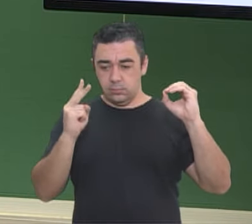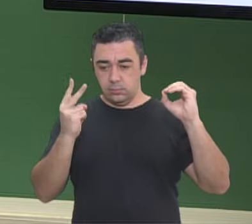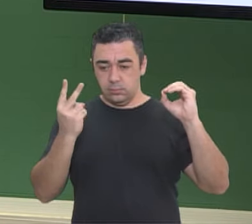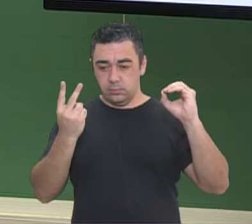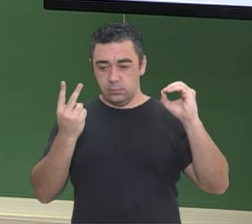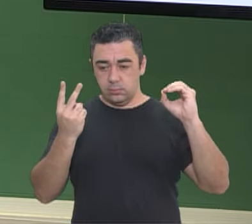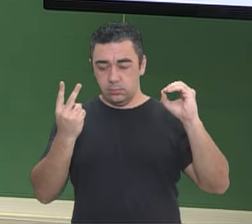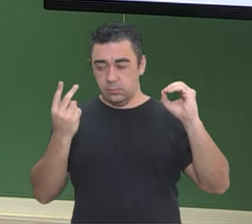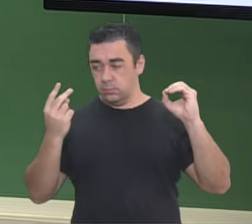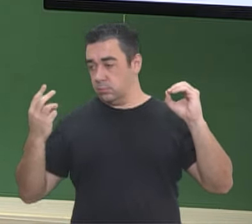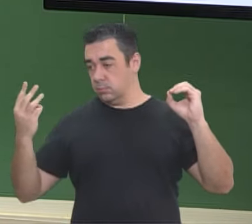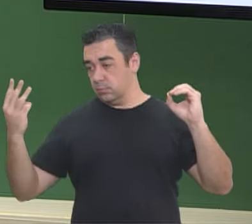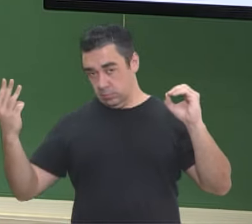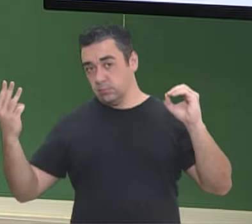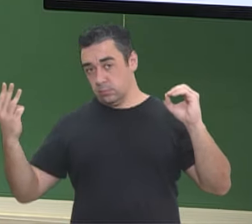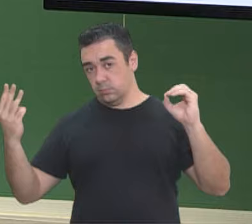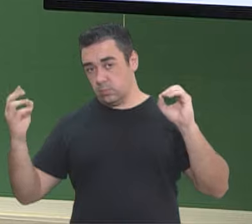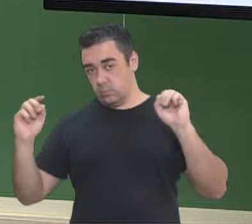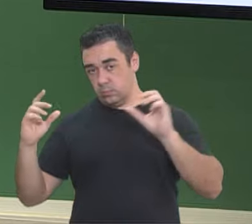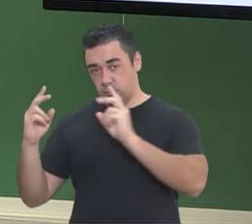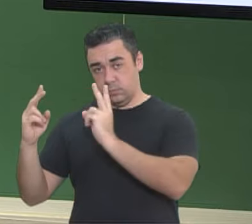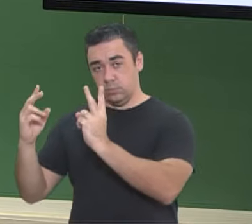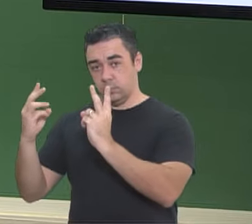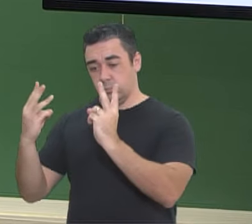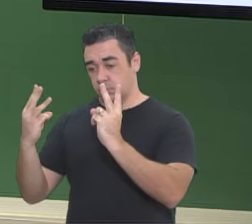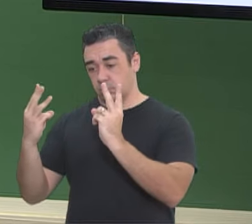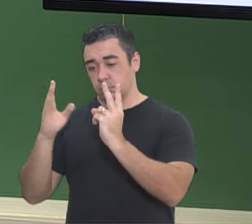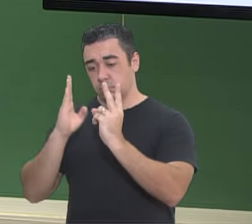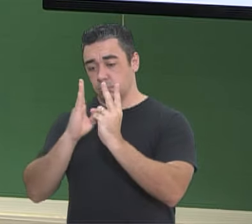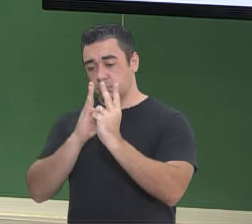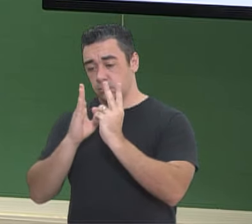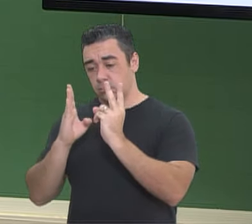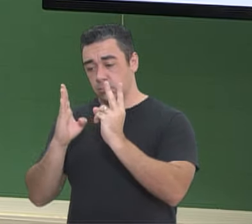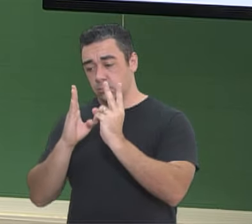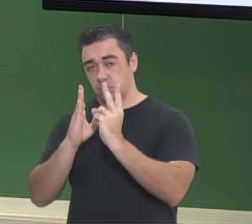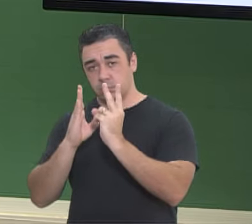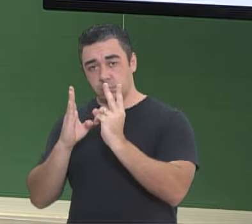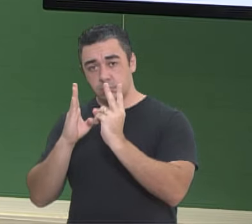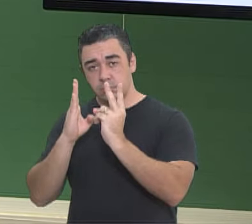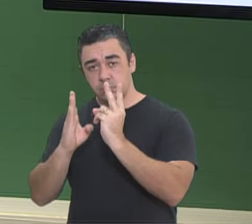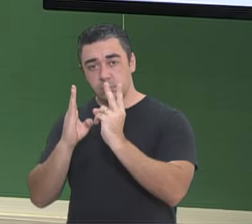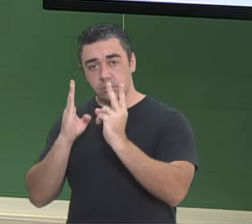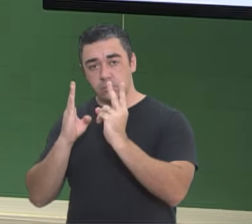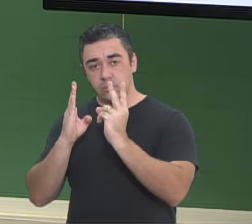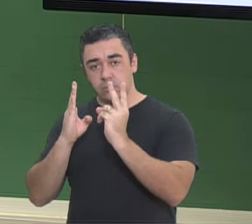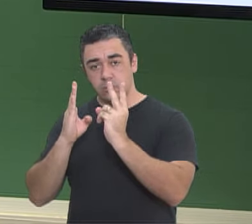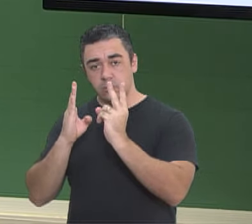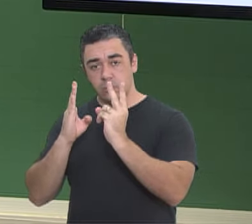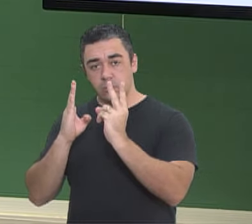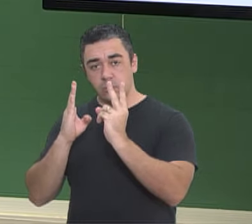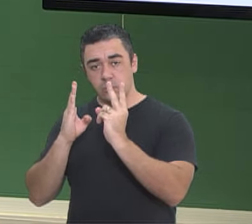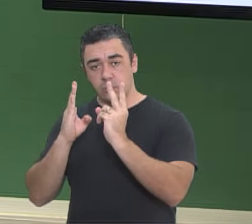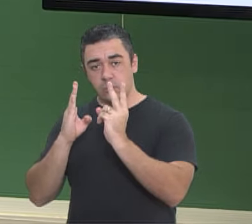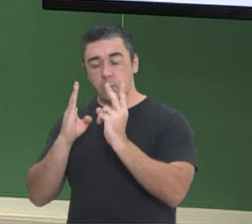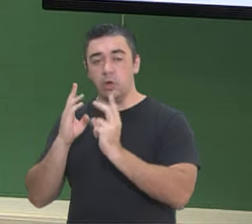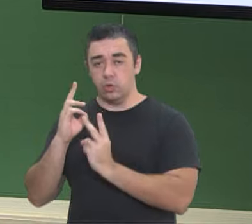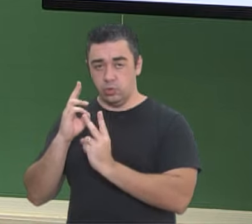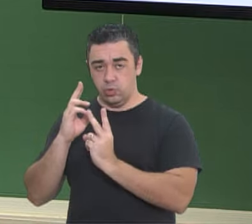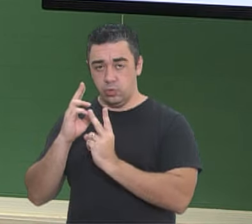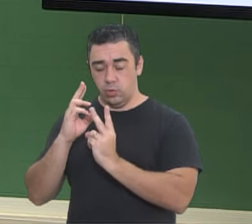2 e aqui o 3. Tudo bem? Então, eu quero achar esse número aqui, ou é a mesma coisa que